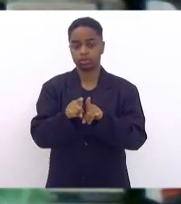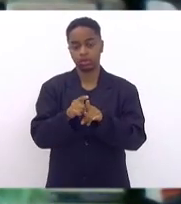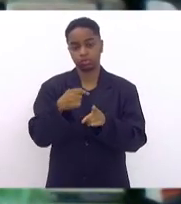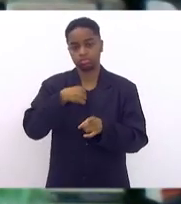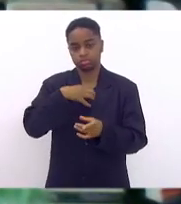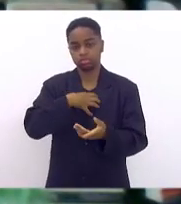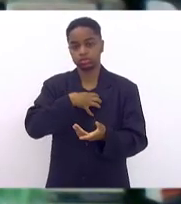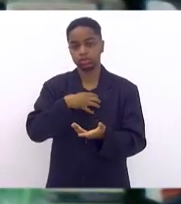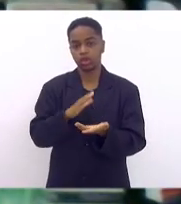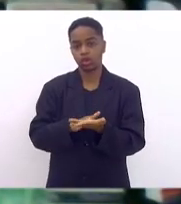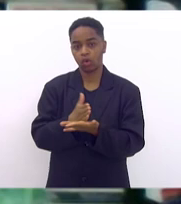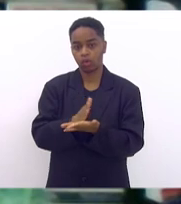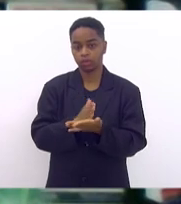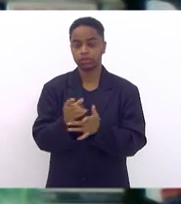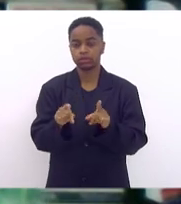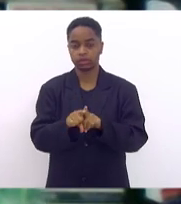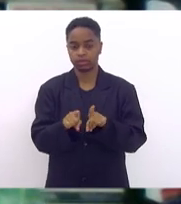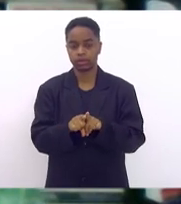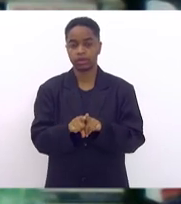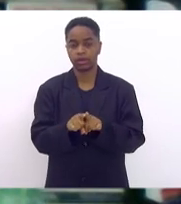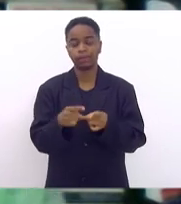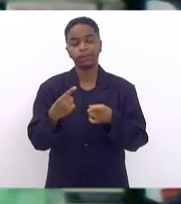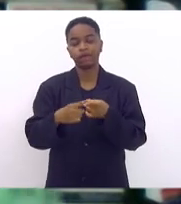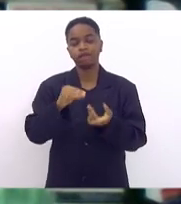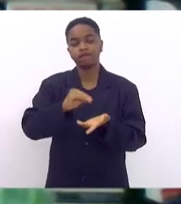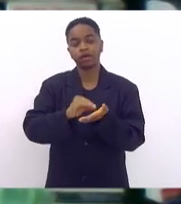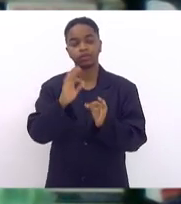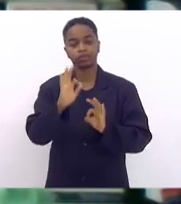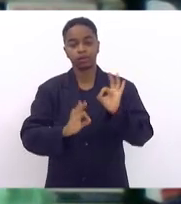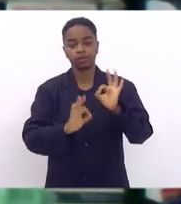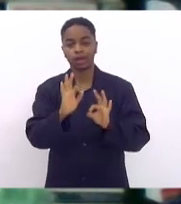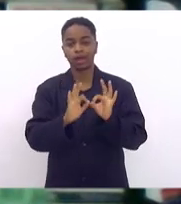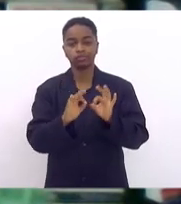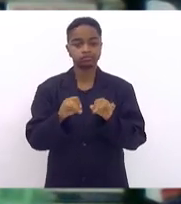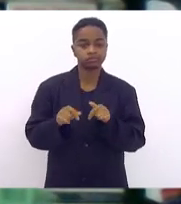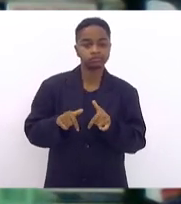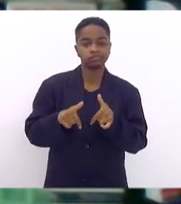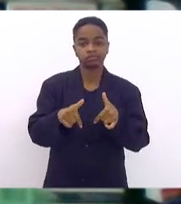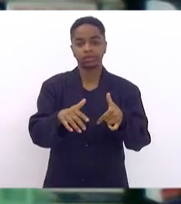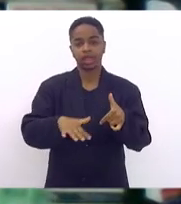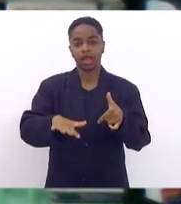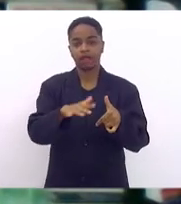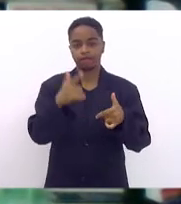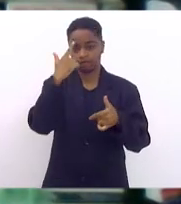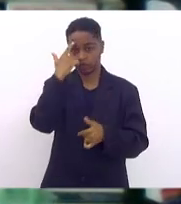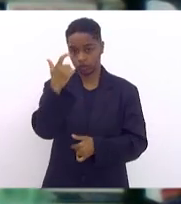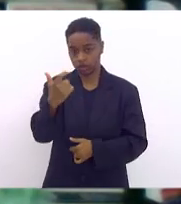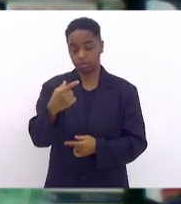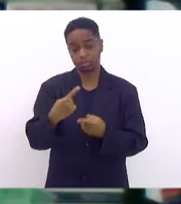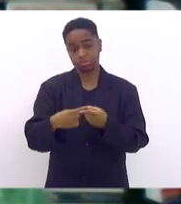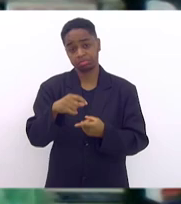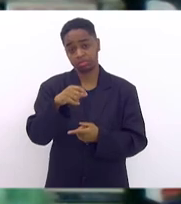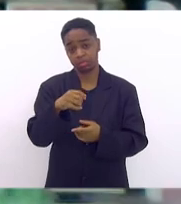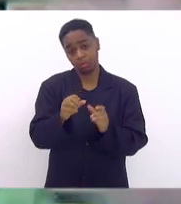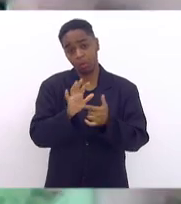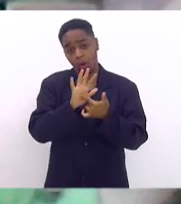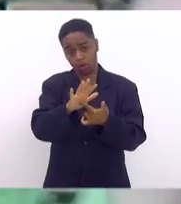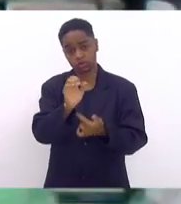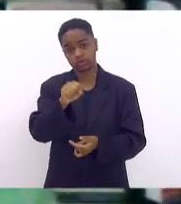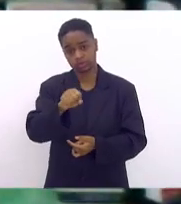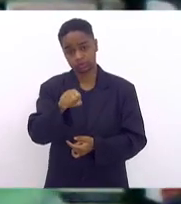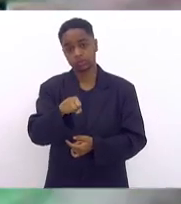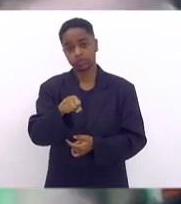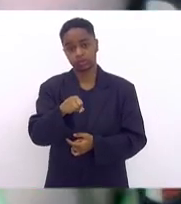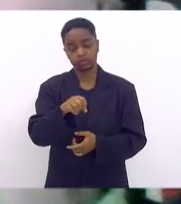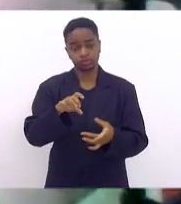tenho, tá? Existe um despreparo em lidar com essas nuances de violência. Porque, sim, elas aparecem